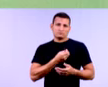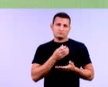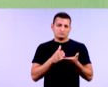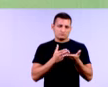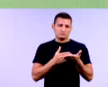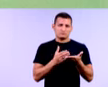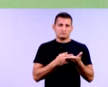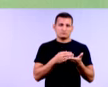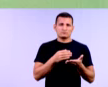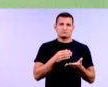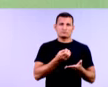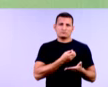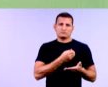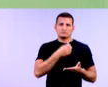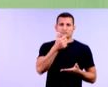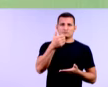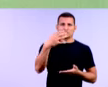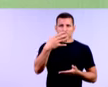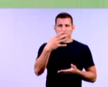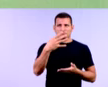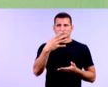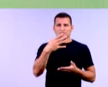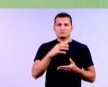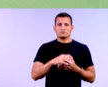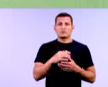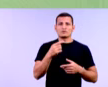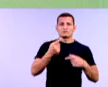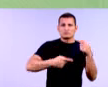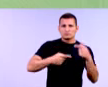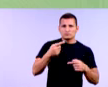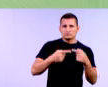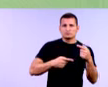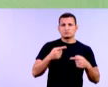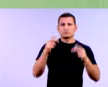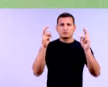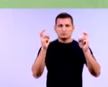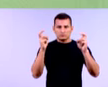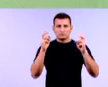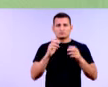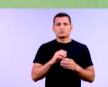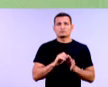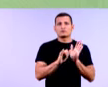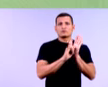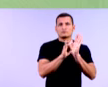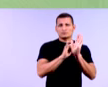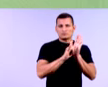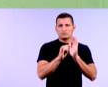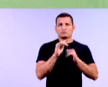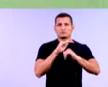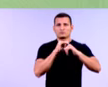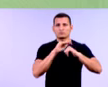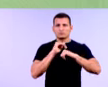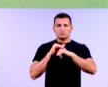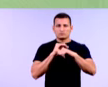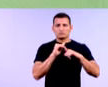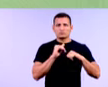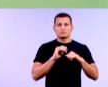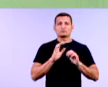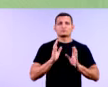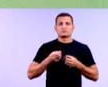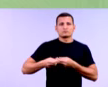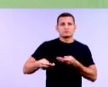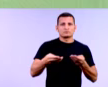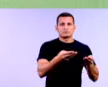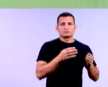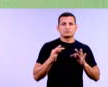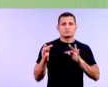14, verso, para deliberarem sobre assuntos constantes no edital de convocação, o qual foi previamente distribuído a todos.